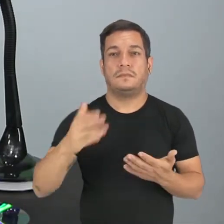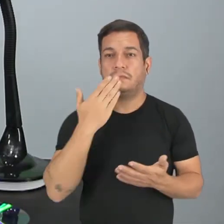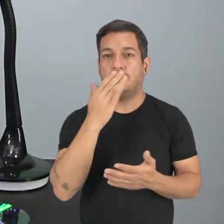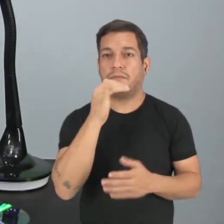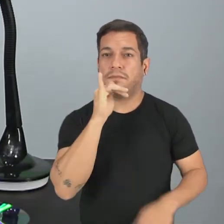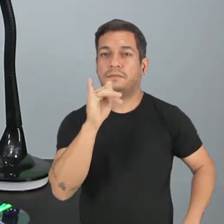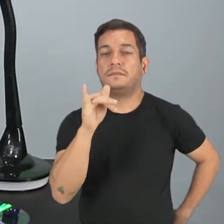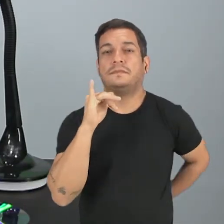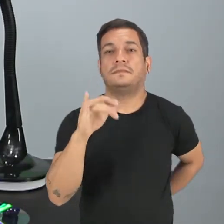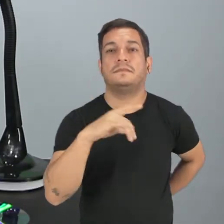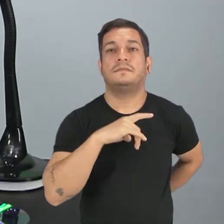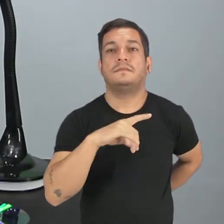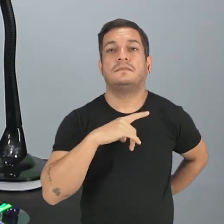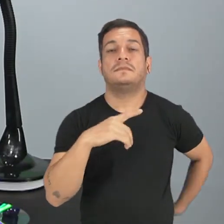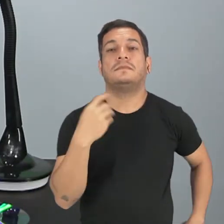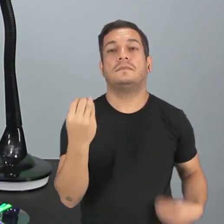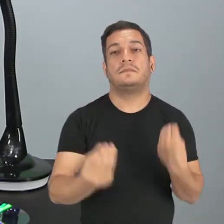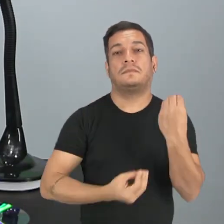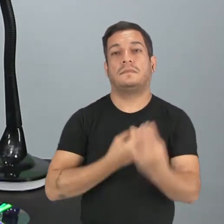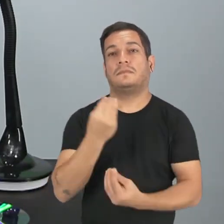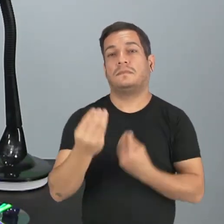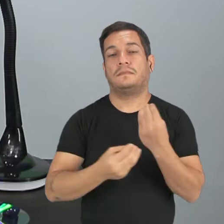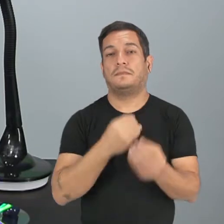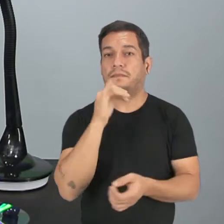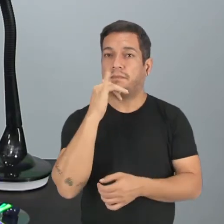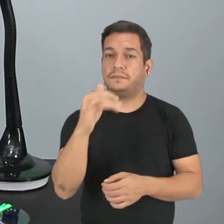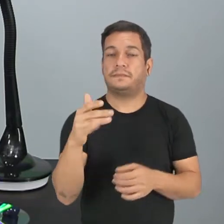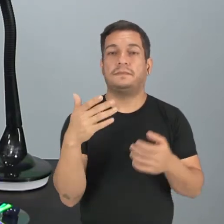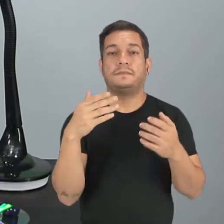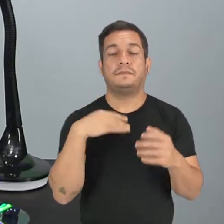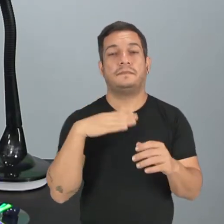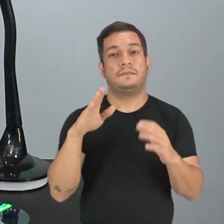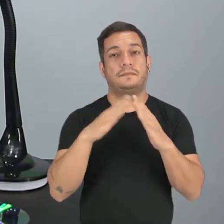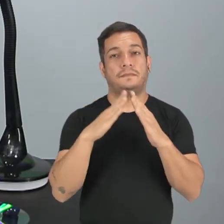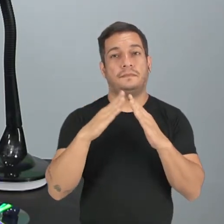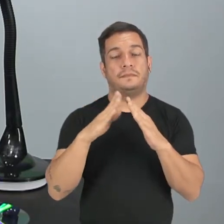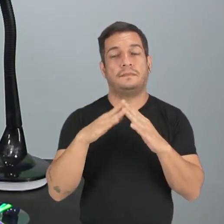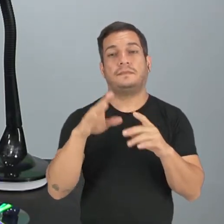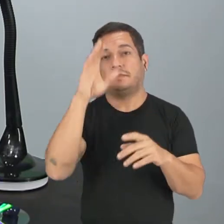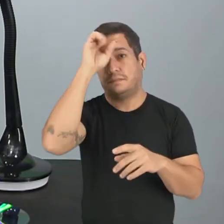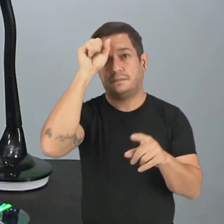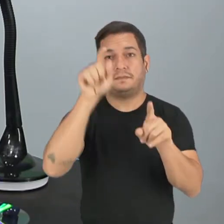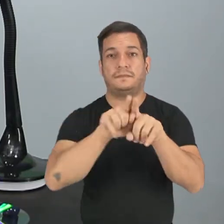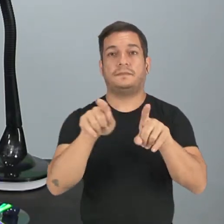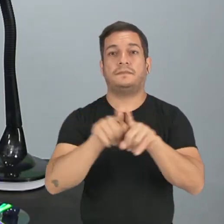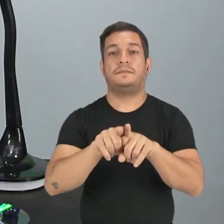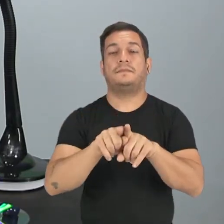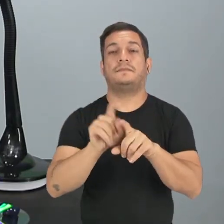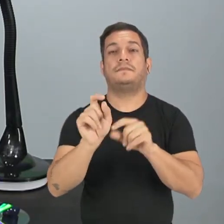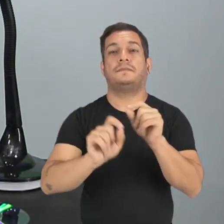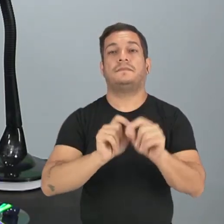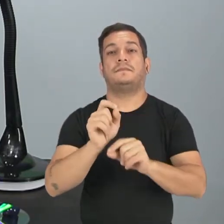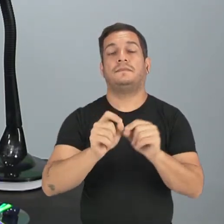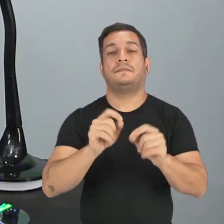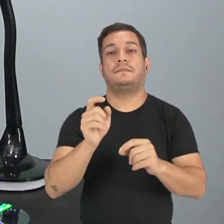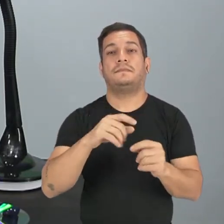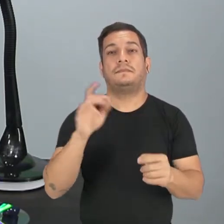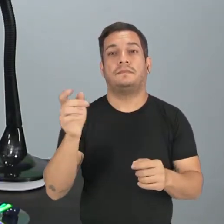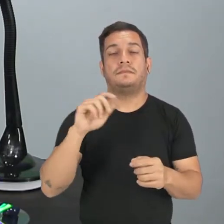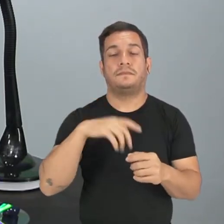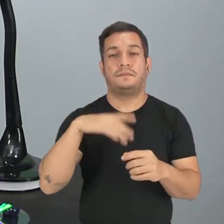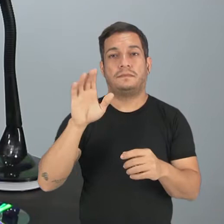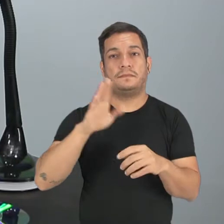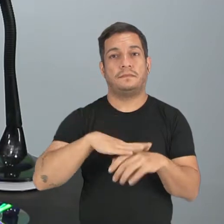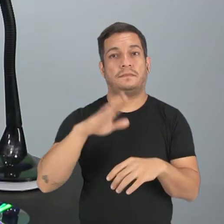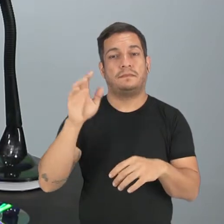existem e como essa energia elétrica chega na nossa casa. Aprendemos também que o maior astro luminoso